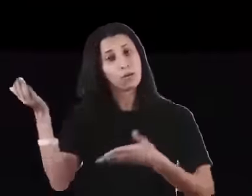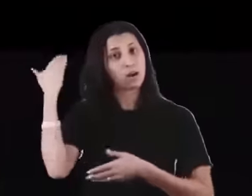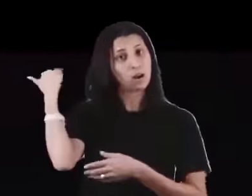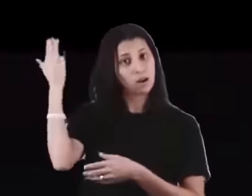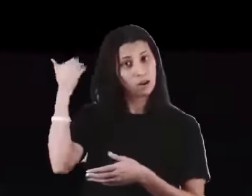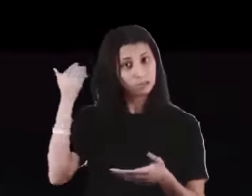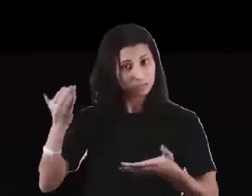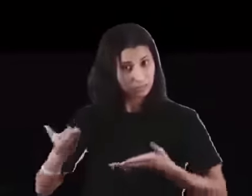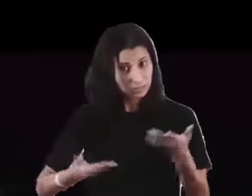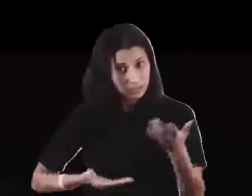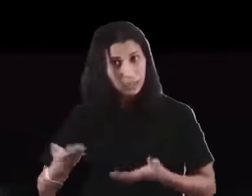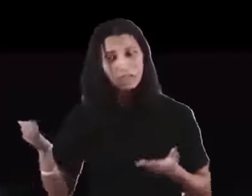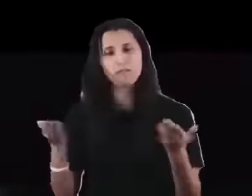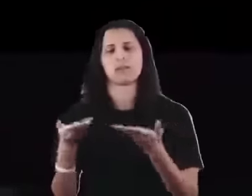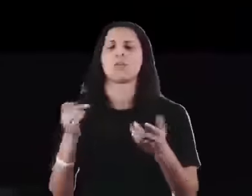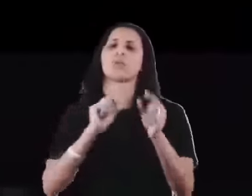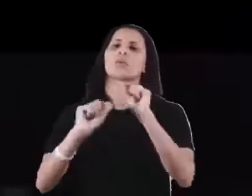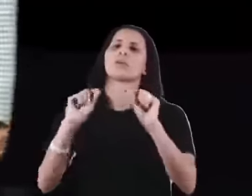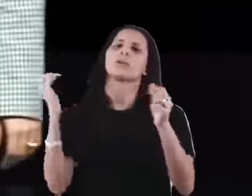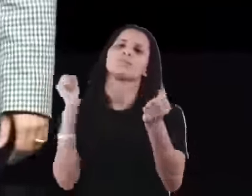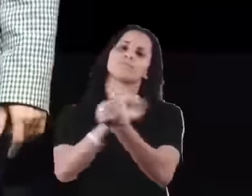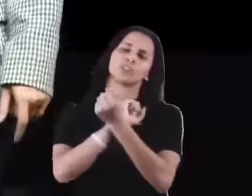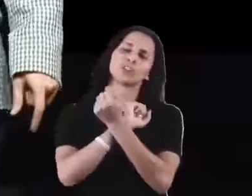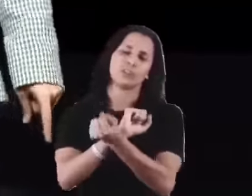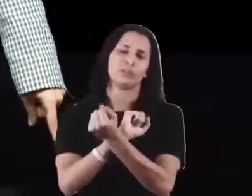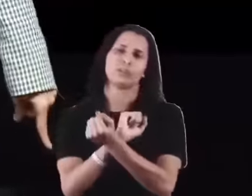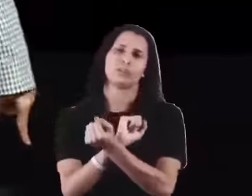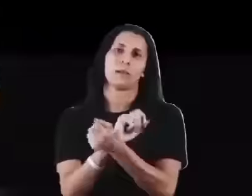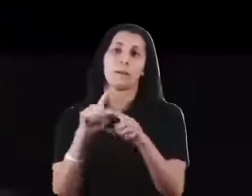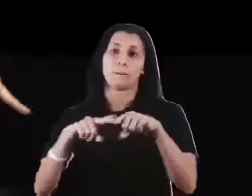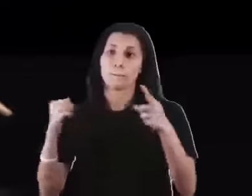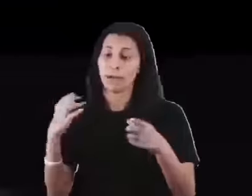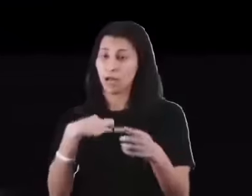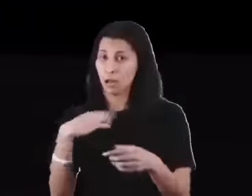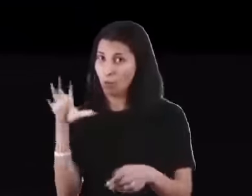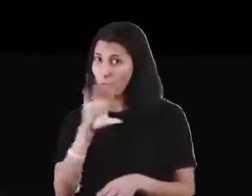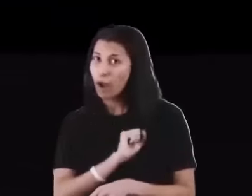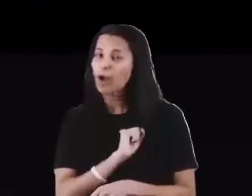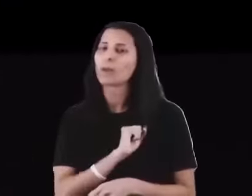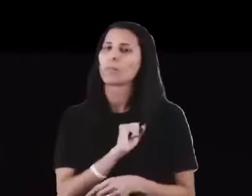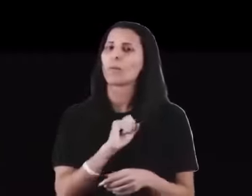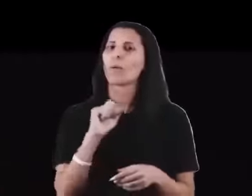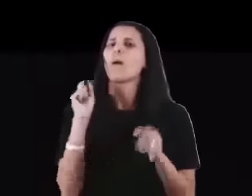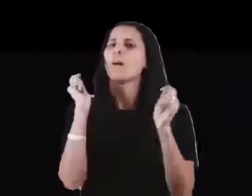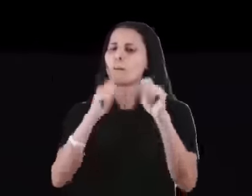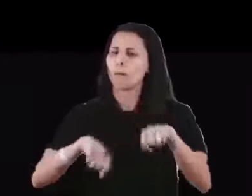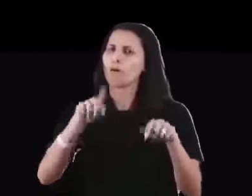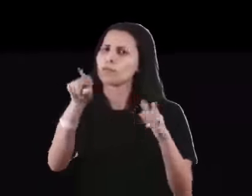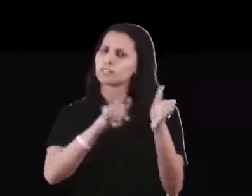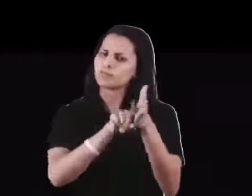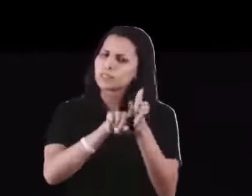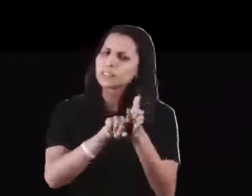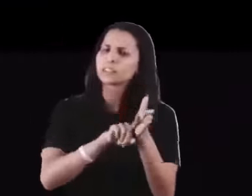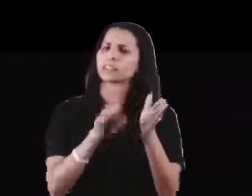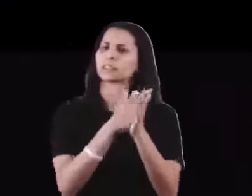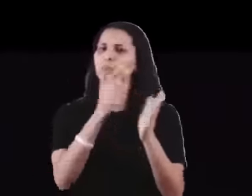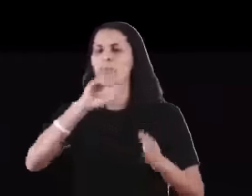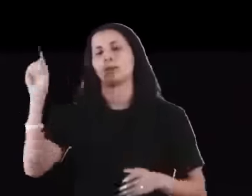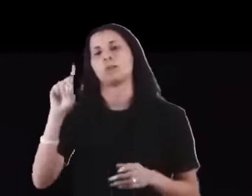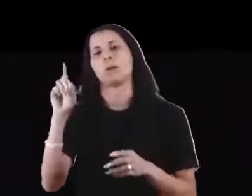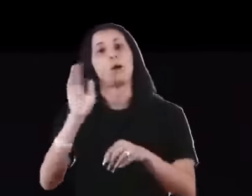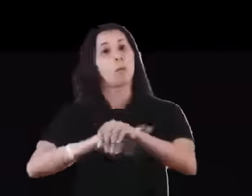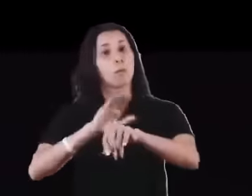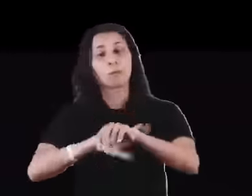era uma escrava mas eu amo que pode pesquisar na Bíblia todos os momentos que o Anjo falou com h